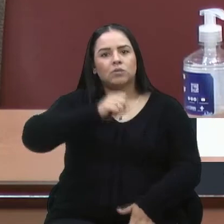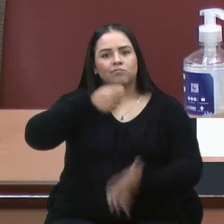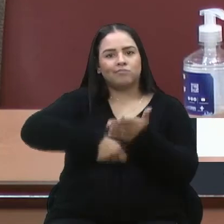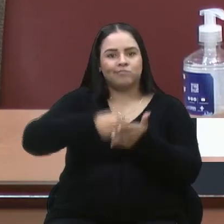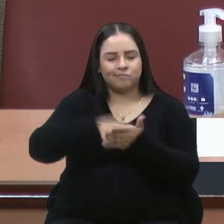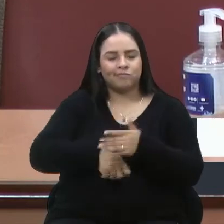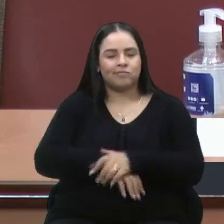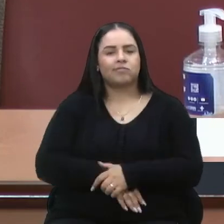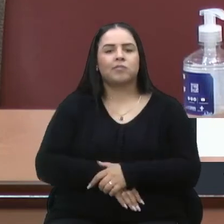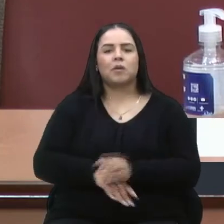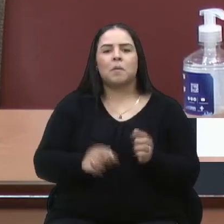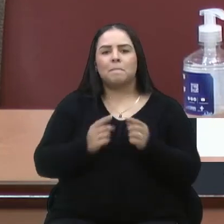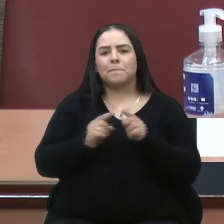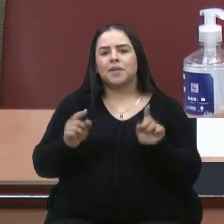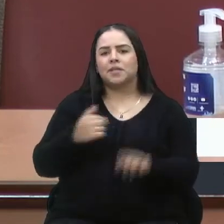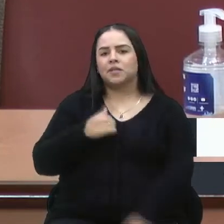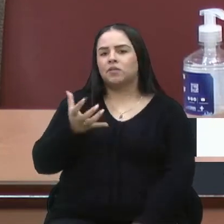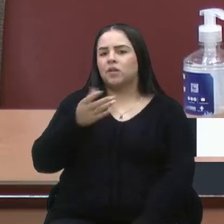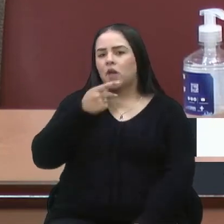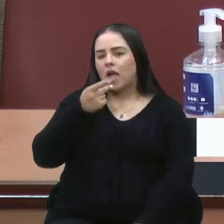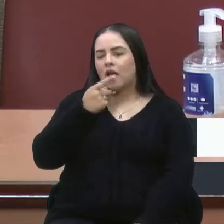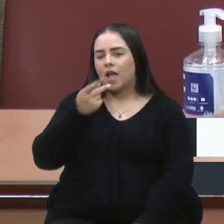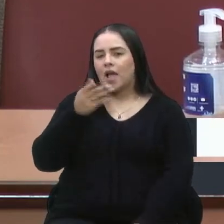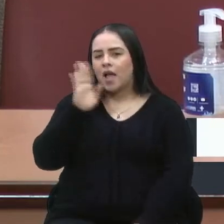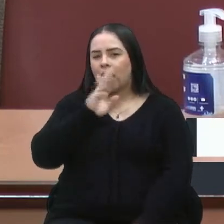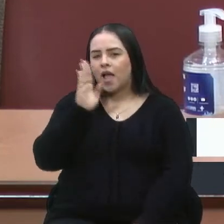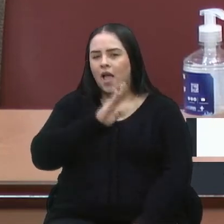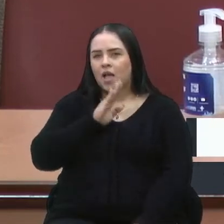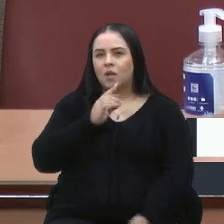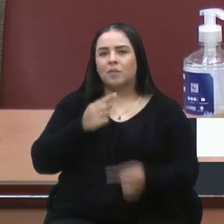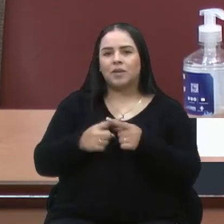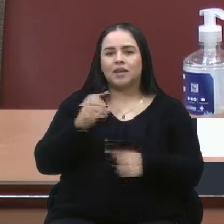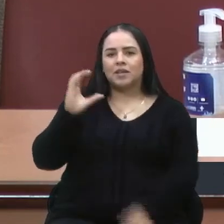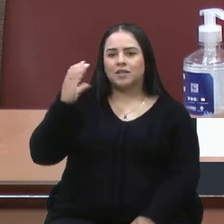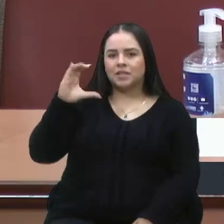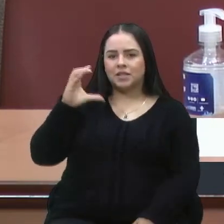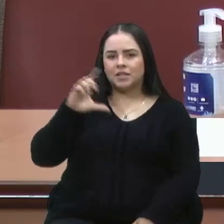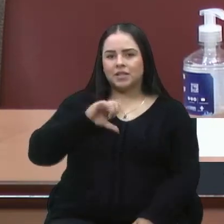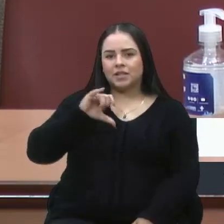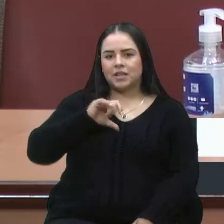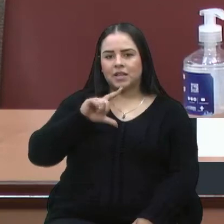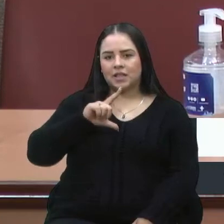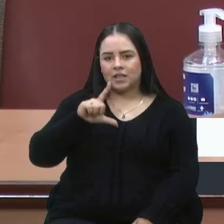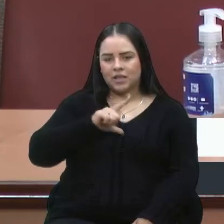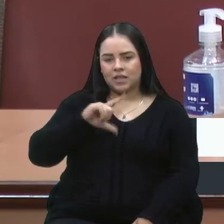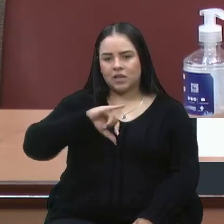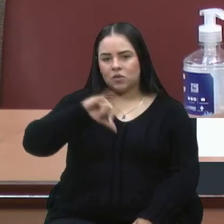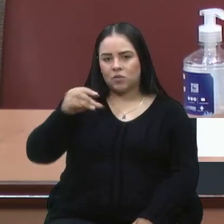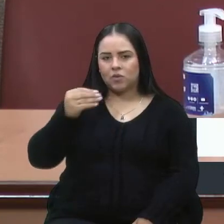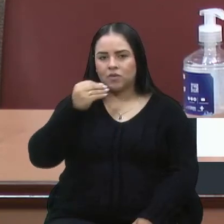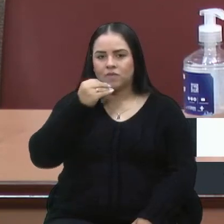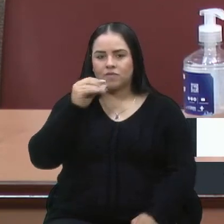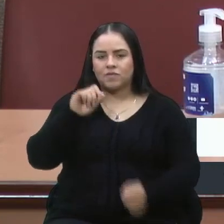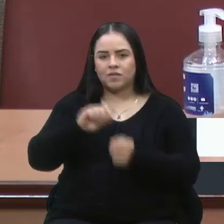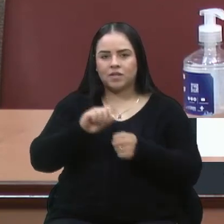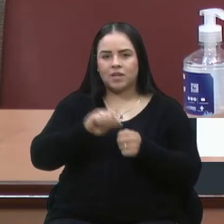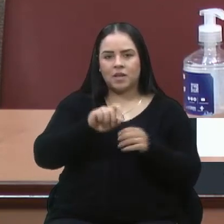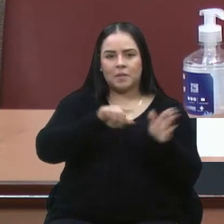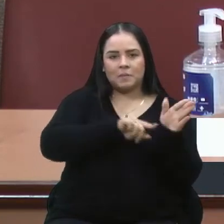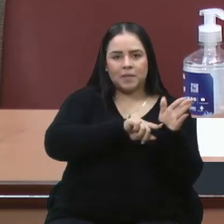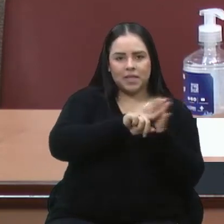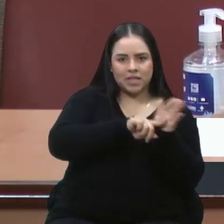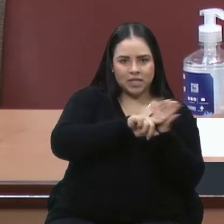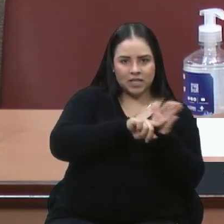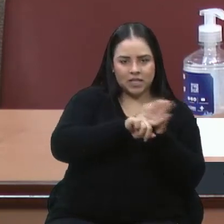que o senhor falou mas eu queria ser breve e não seguinte a ciência teve a sua oportunidade para fazer as suas pesquisas